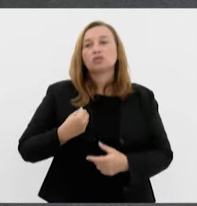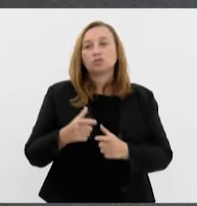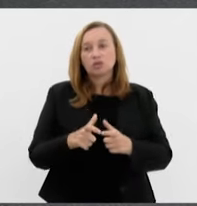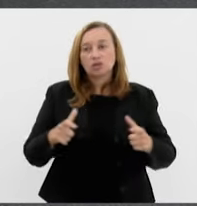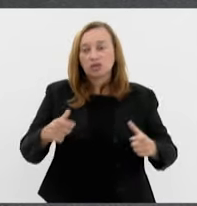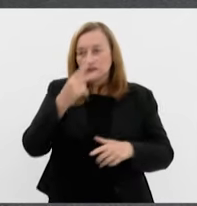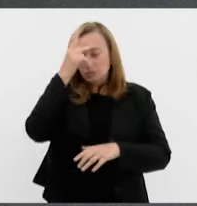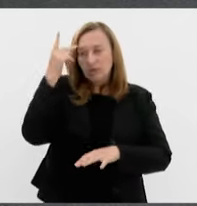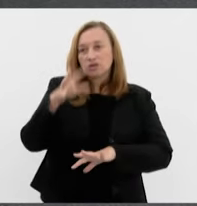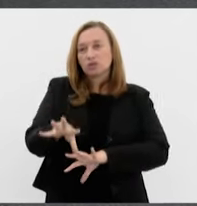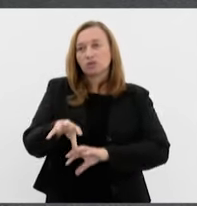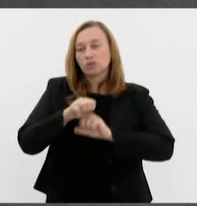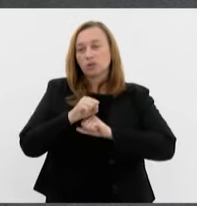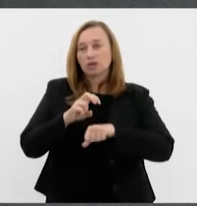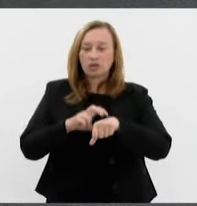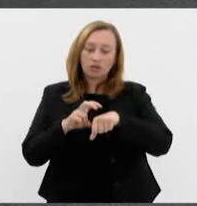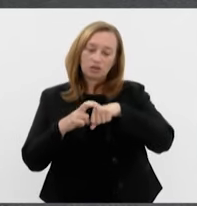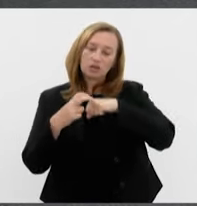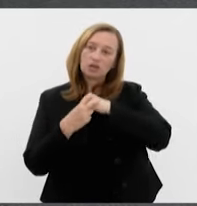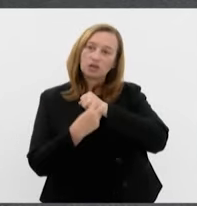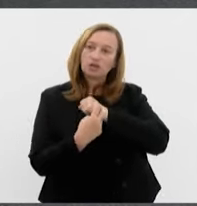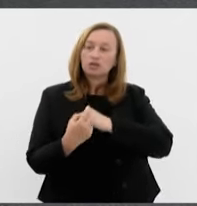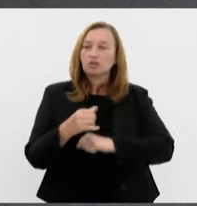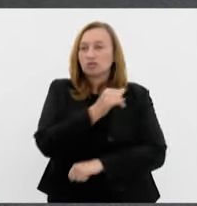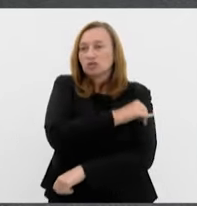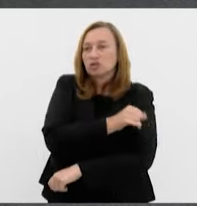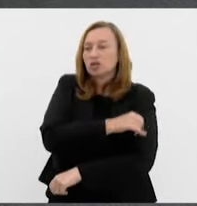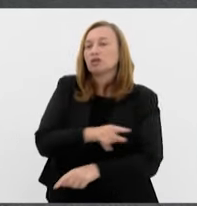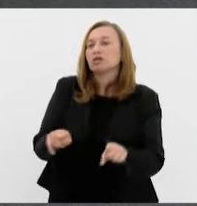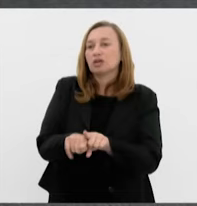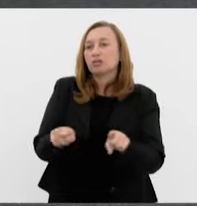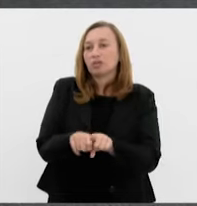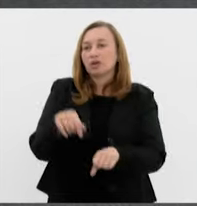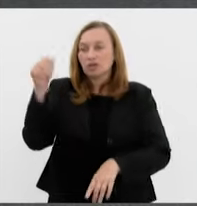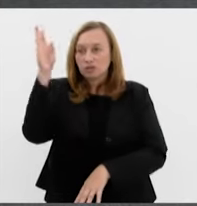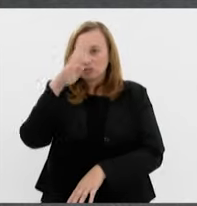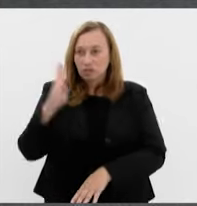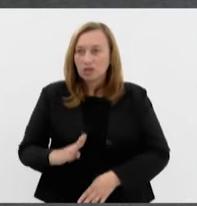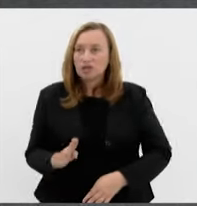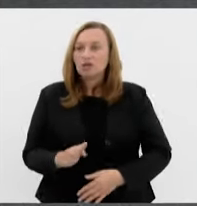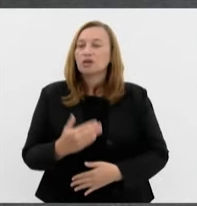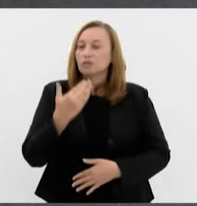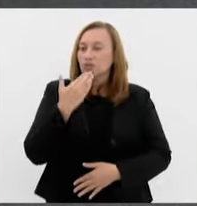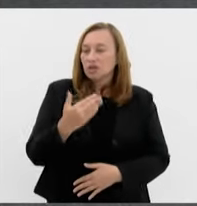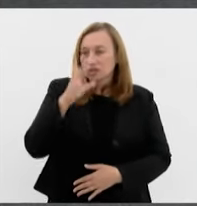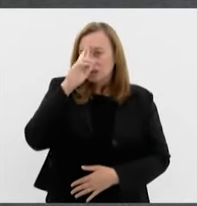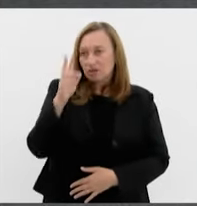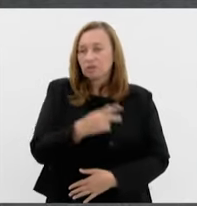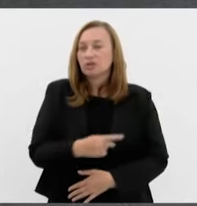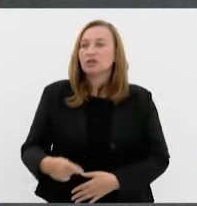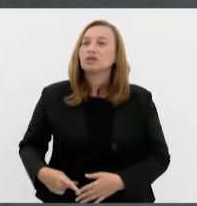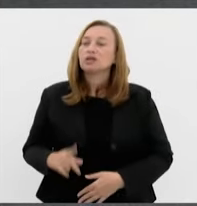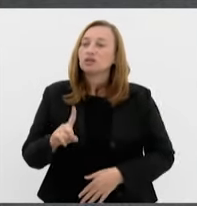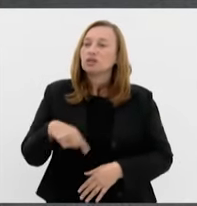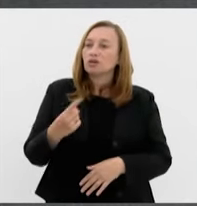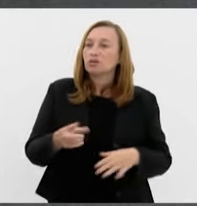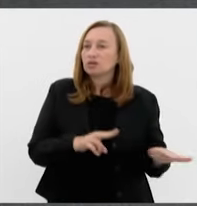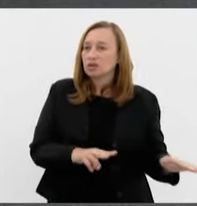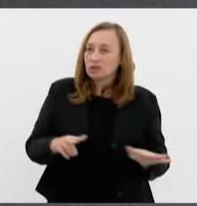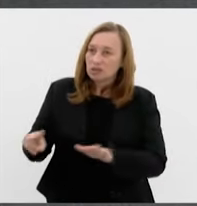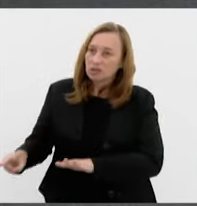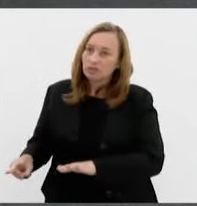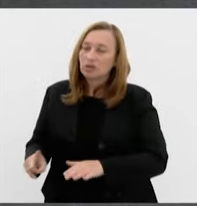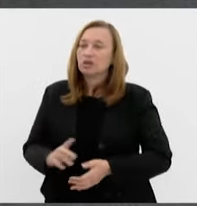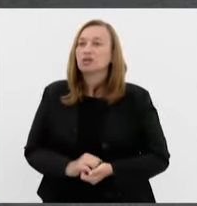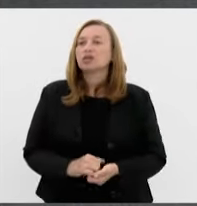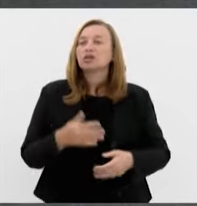história do Rio de Janeiro e que sai do Brasil então essa é a minha sugestão senhora Presidente e Claro na próxima semana a gente né